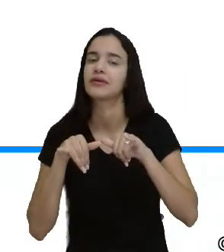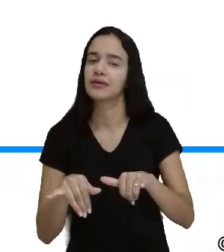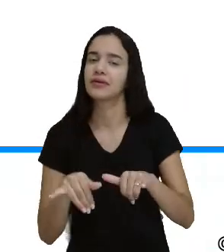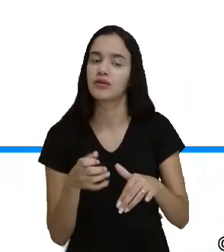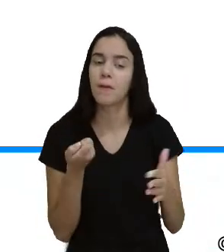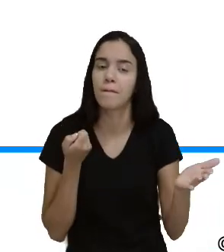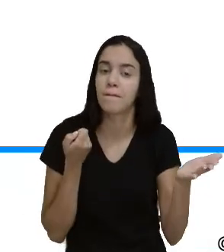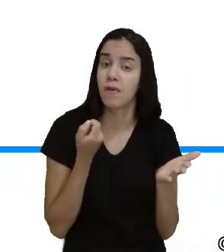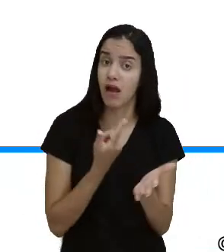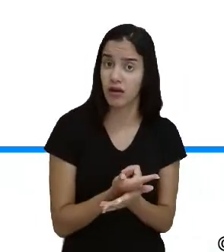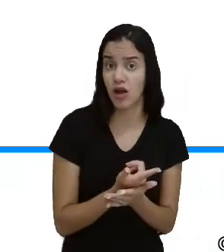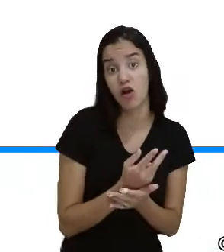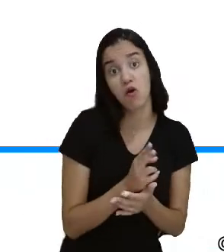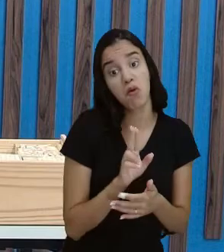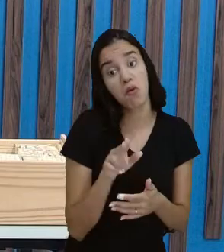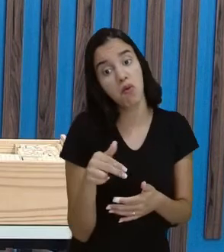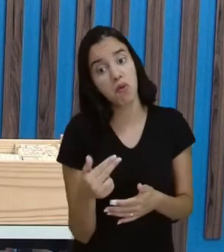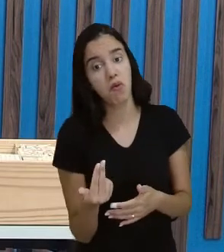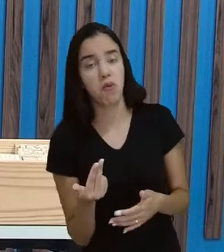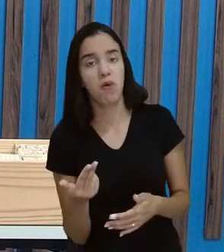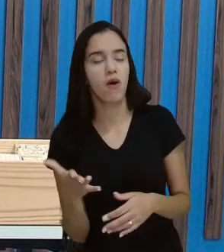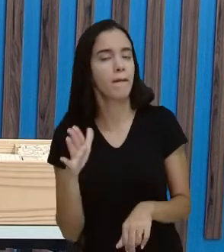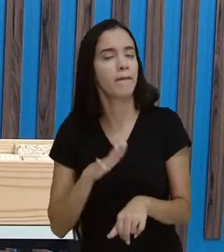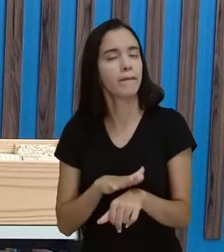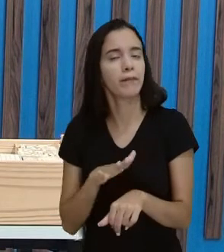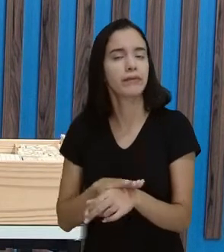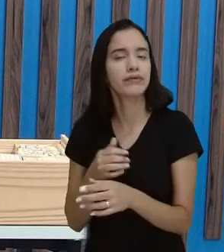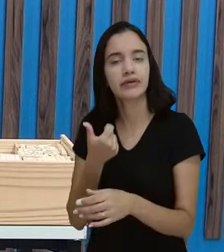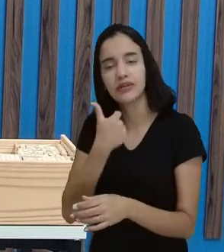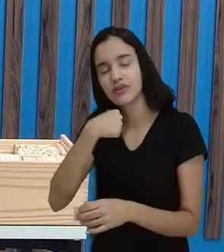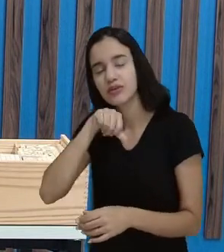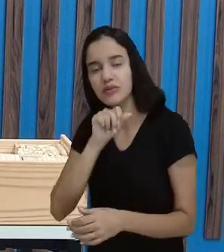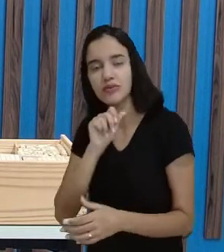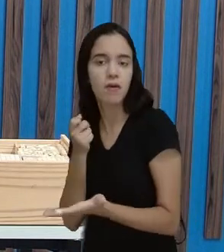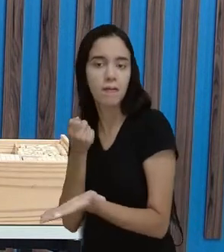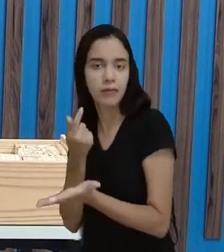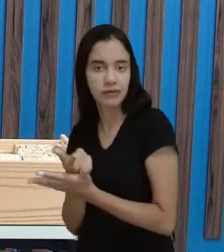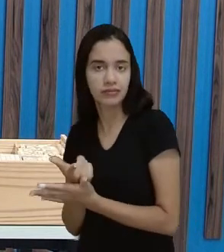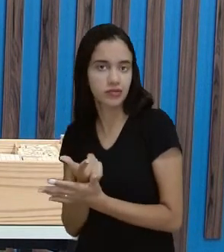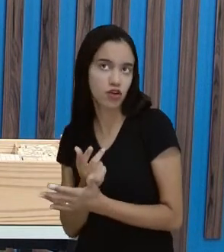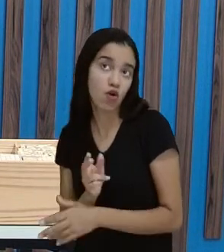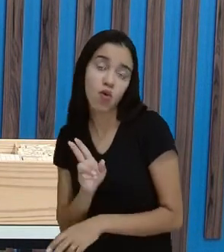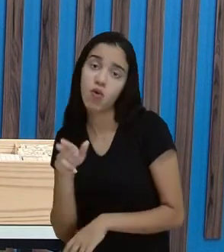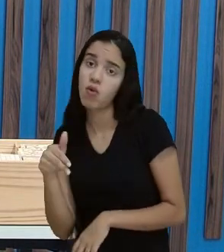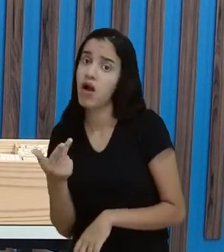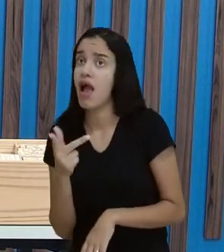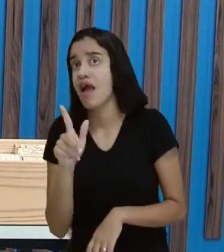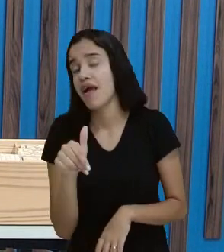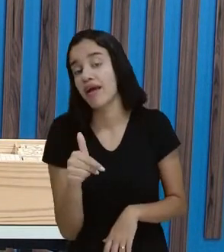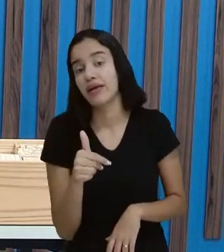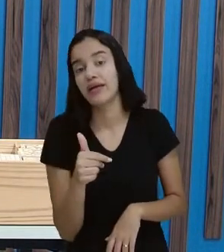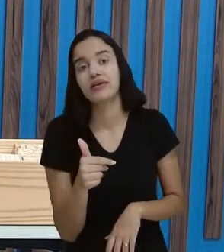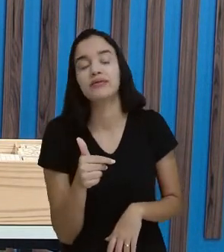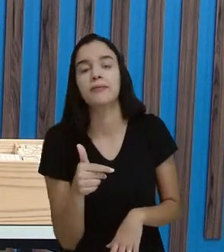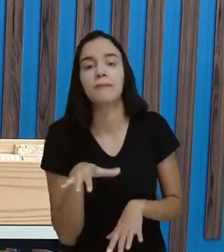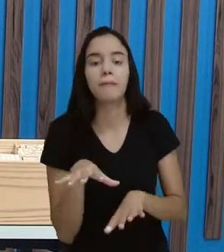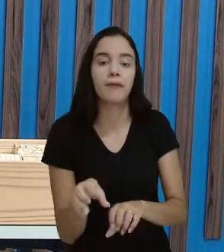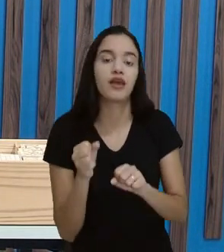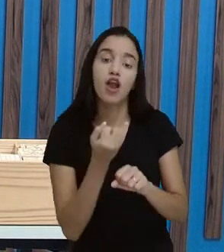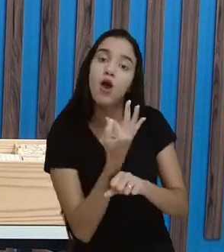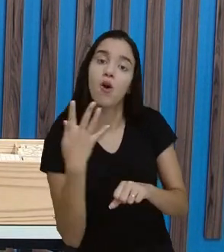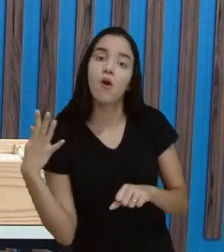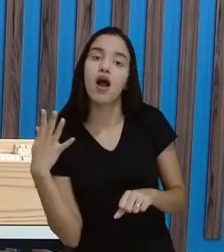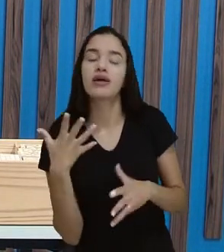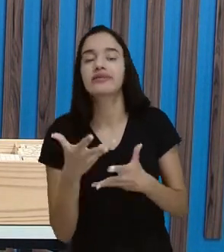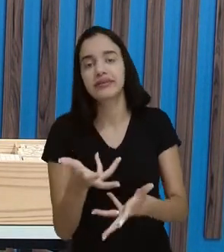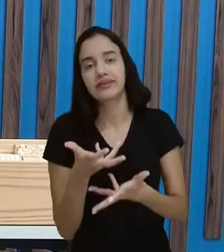hora de pagar? Ou na hora que mamãe foi pagar as compras? Ou na hora que mamãe foi pegar a quantidade